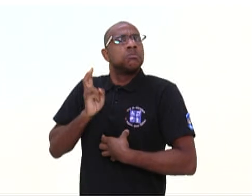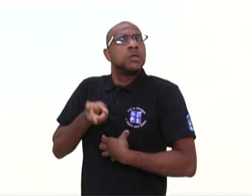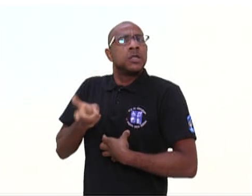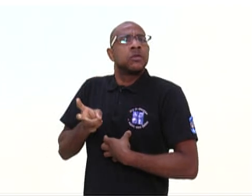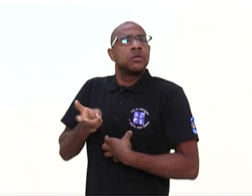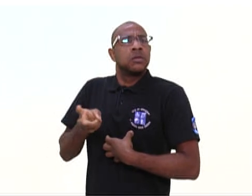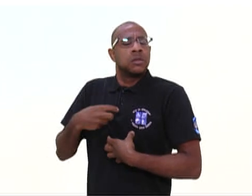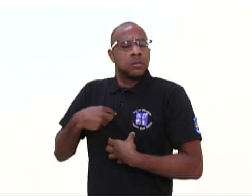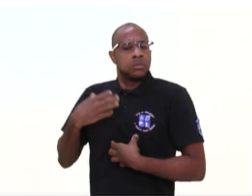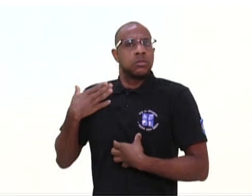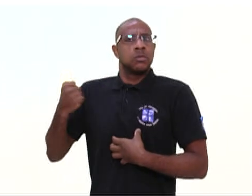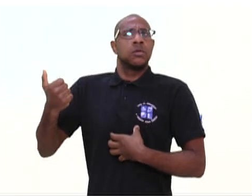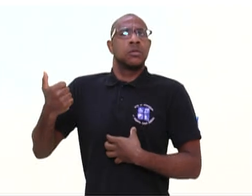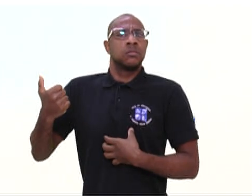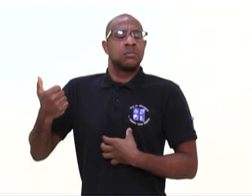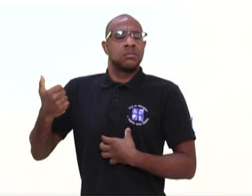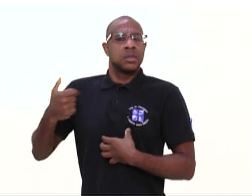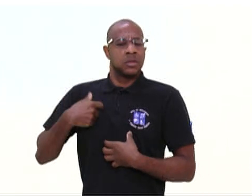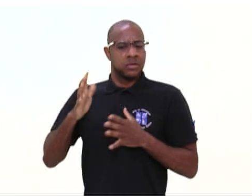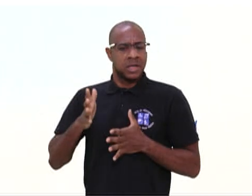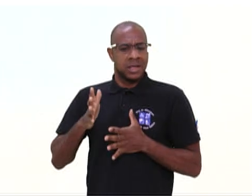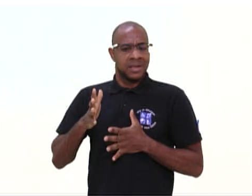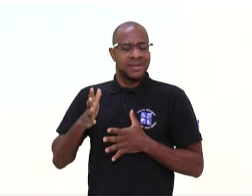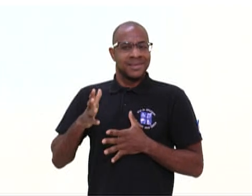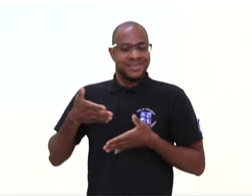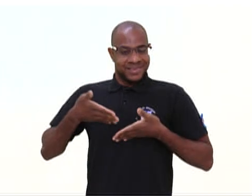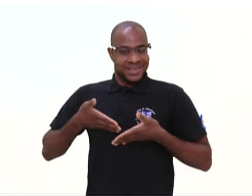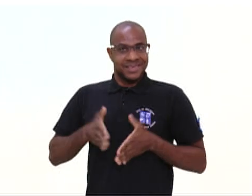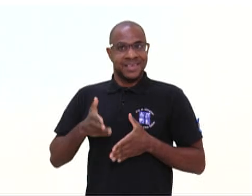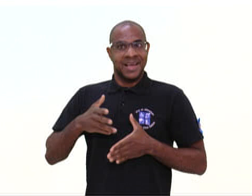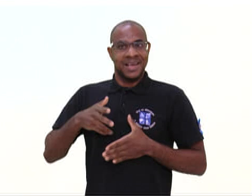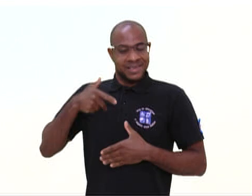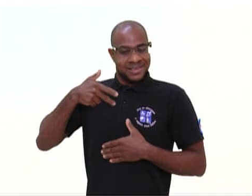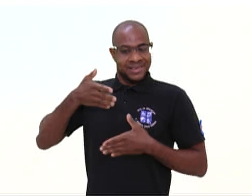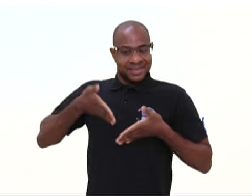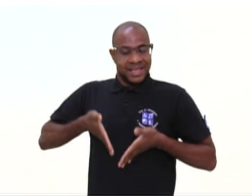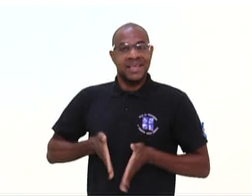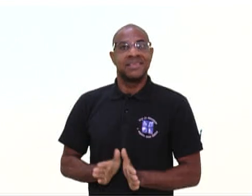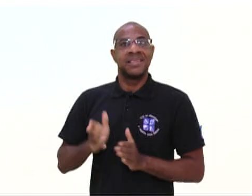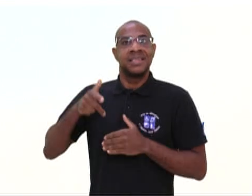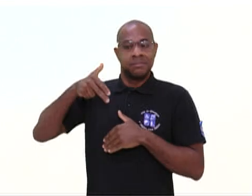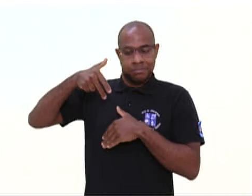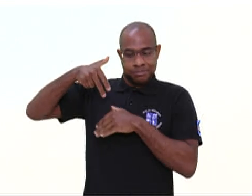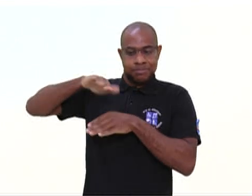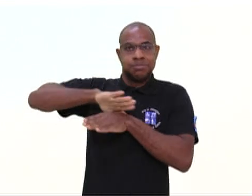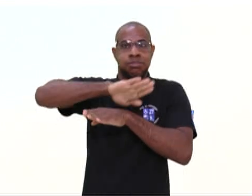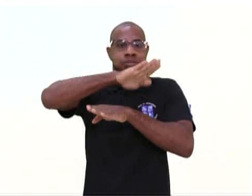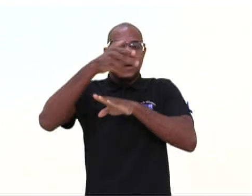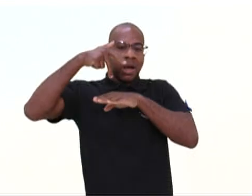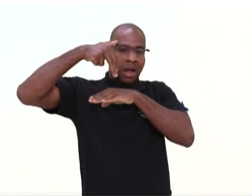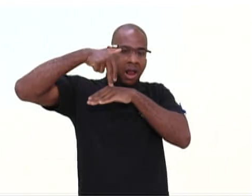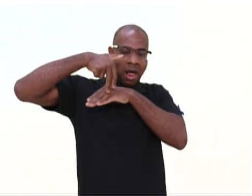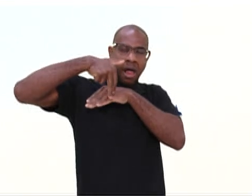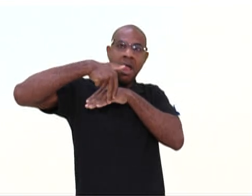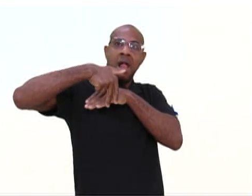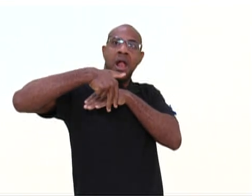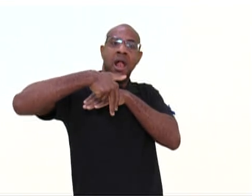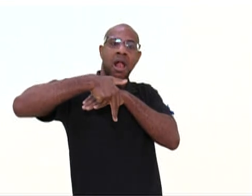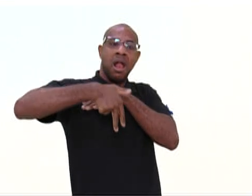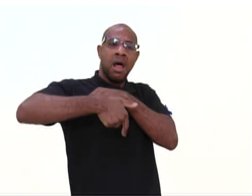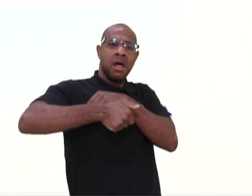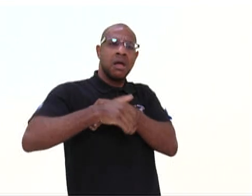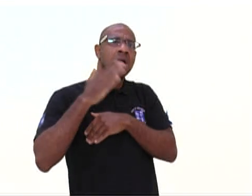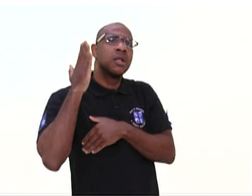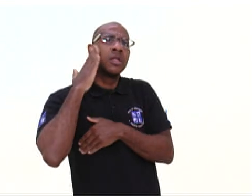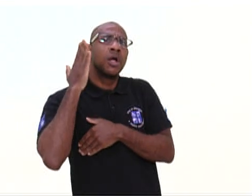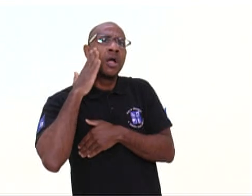chamar. Eu já nasci descendo a serra que se diz do Jacarará, entre caraibeiras, de que só sei por